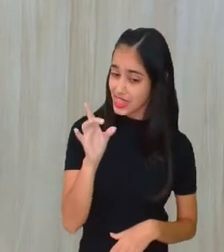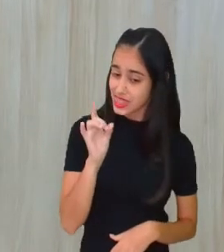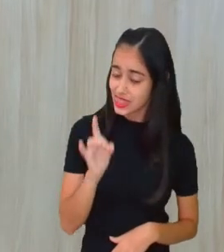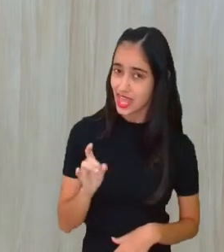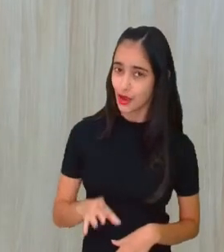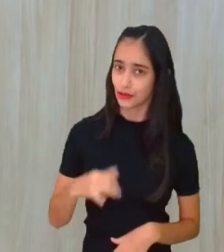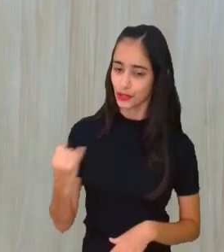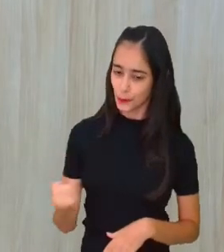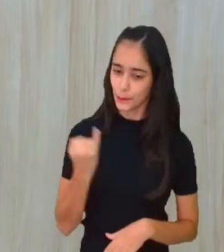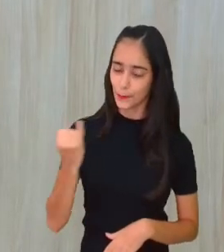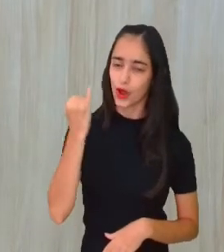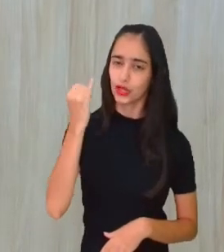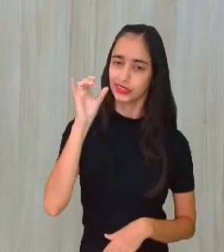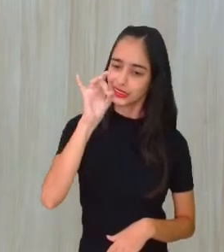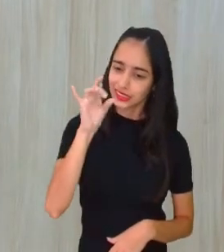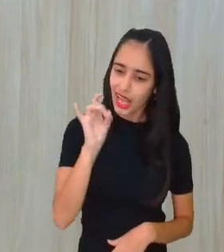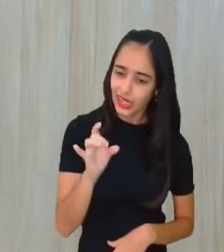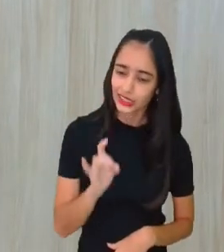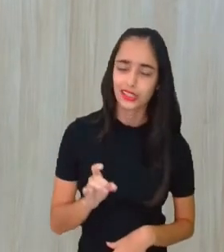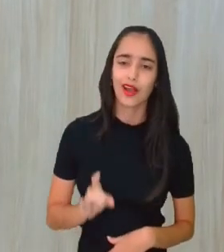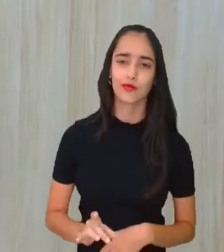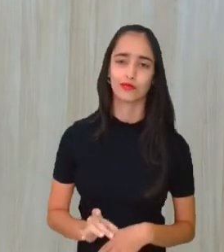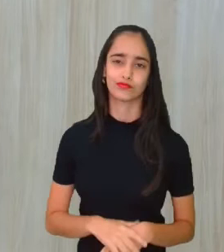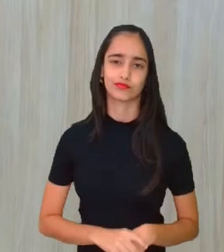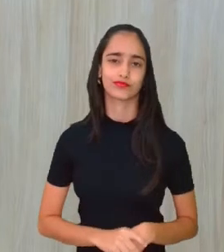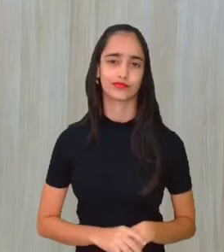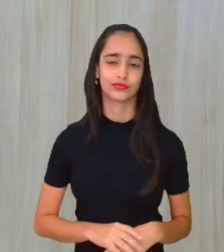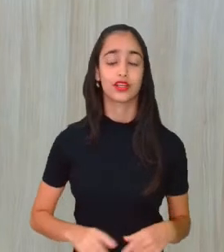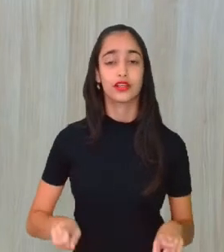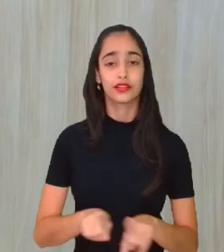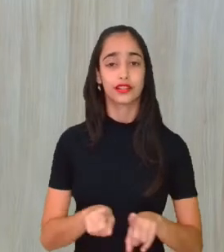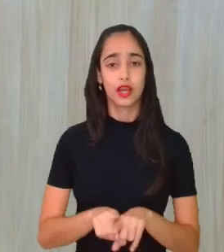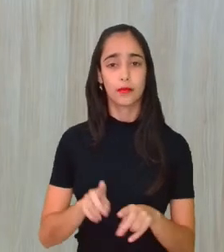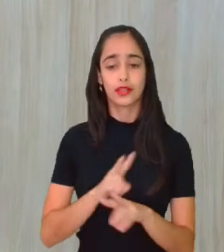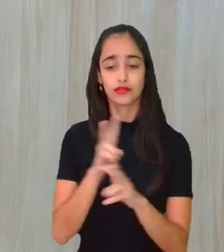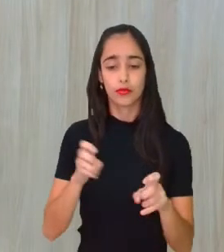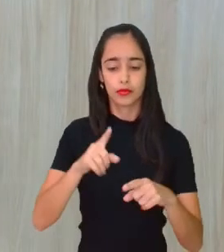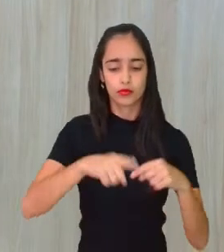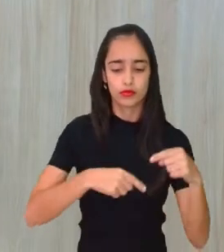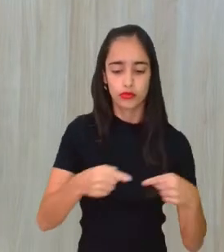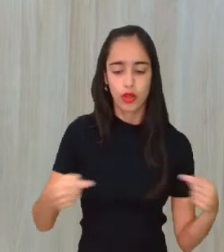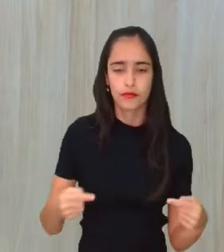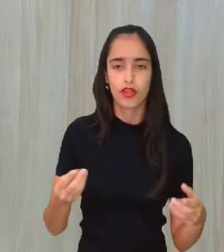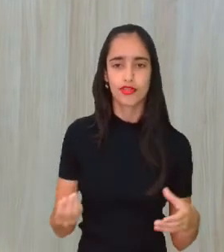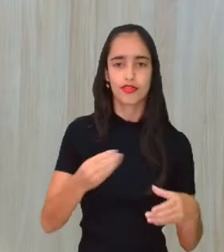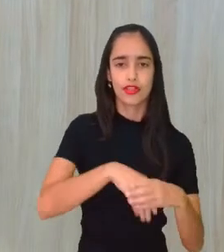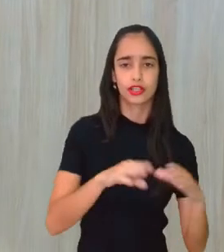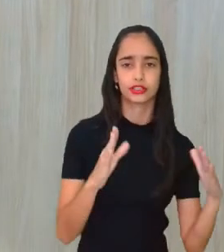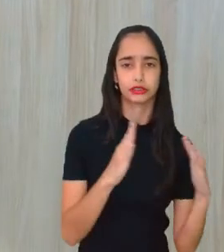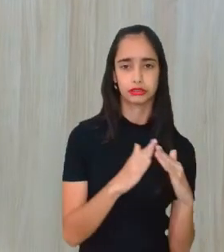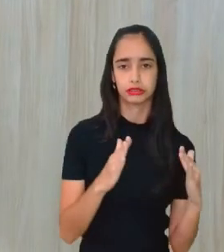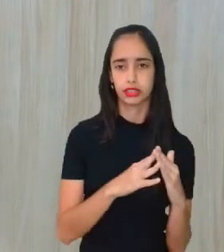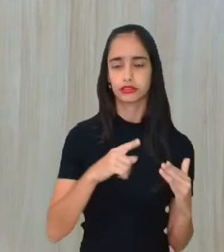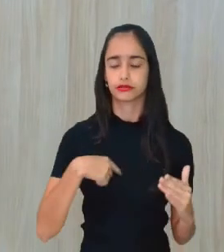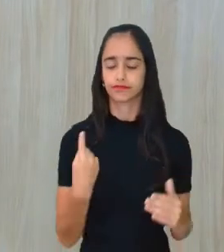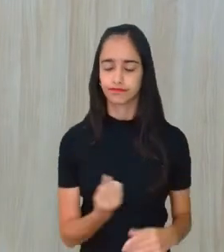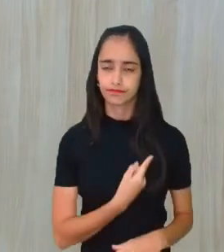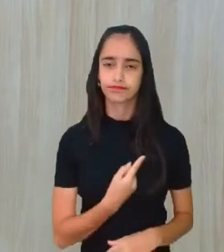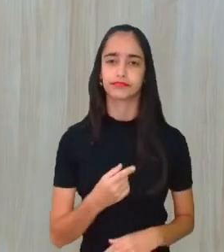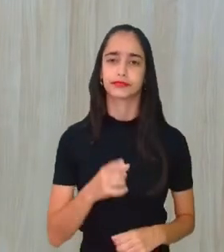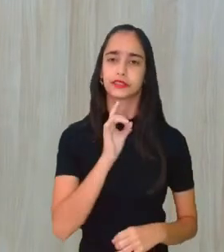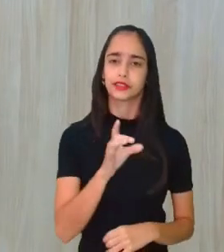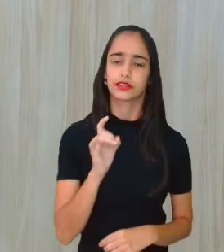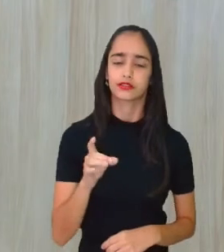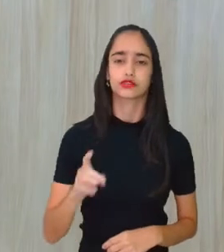eles no circuito elétrico, nos eletrônicos que temos na nossa residência, eles têm, cada um tem a sua